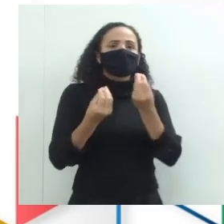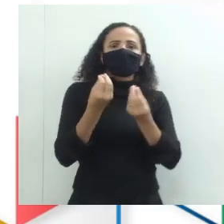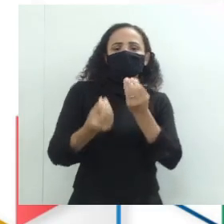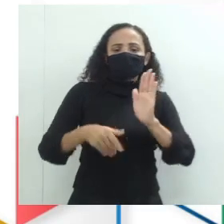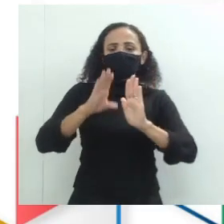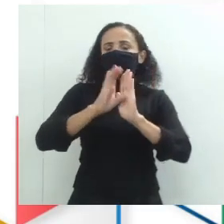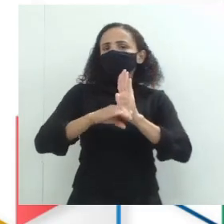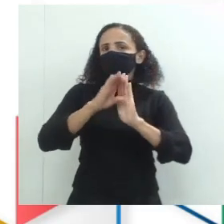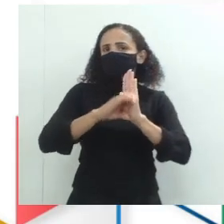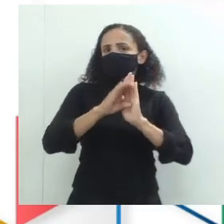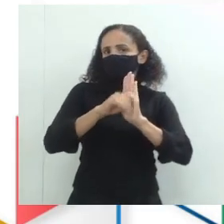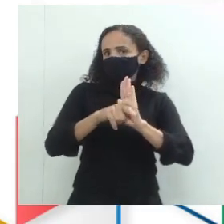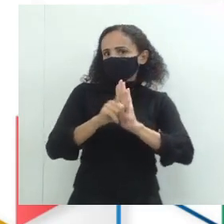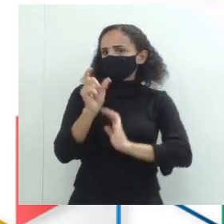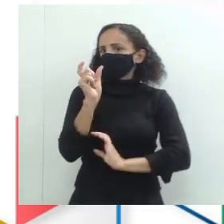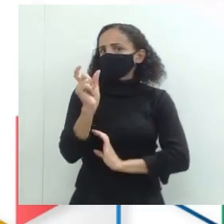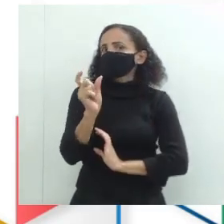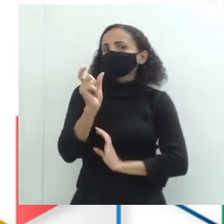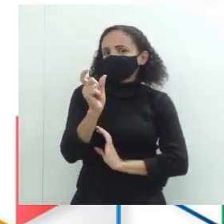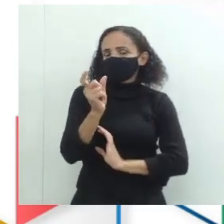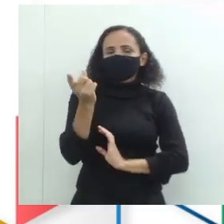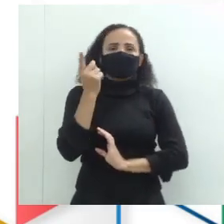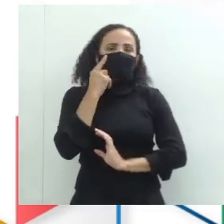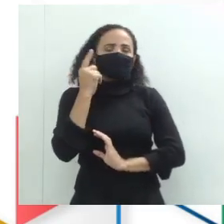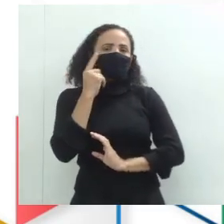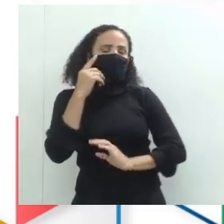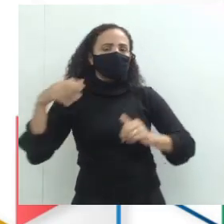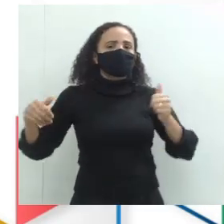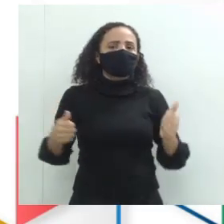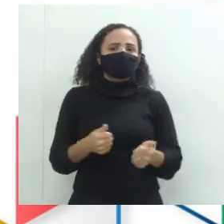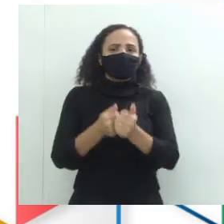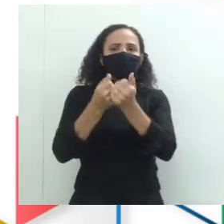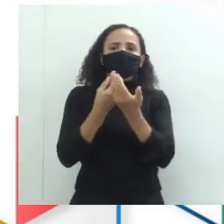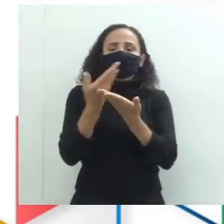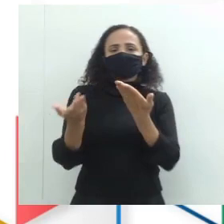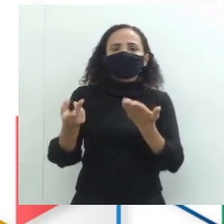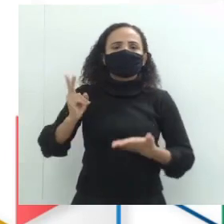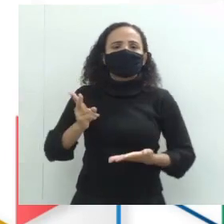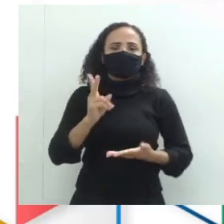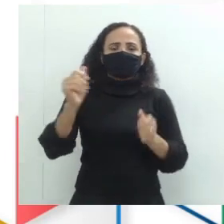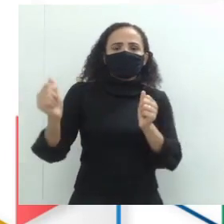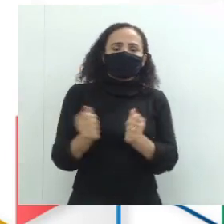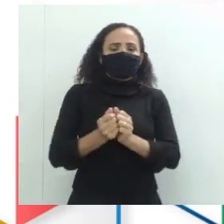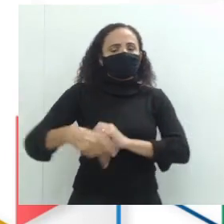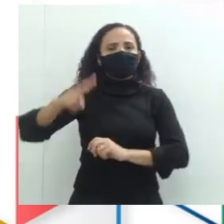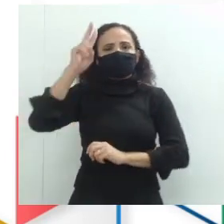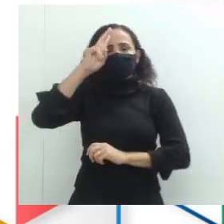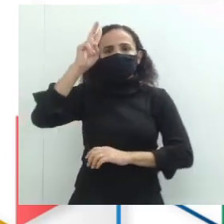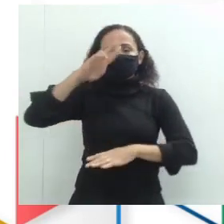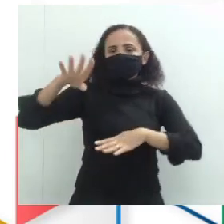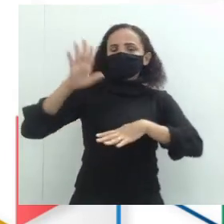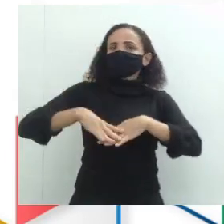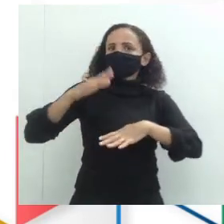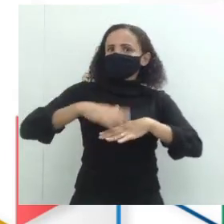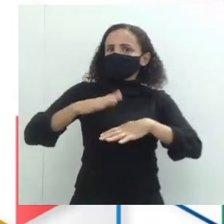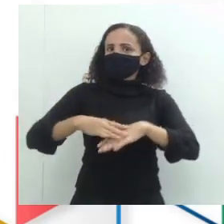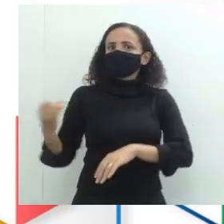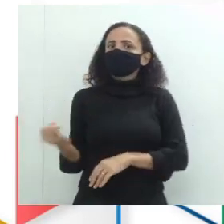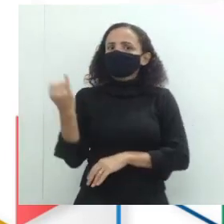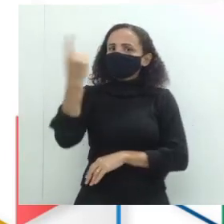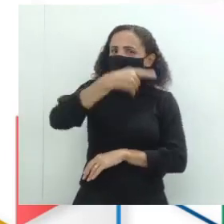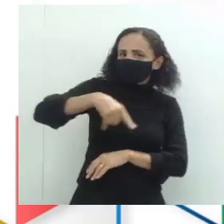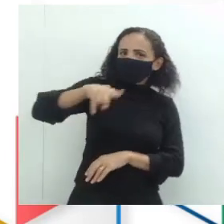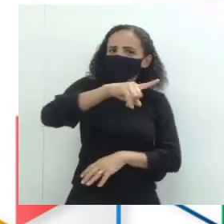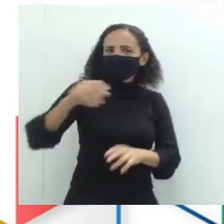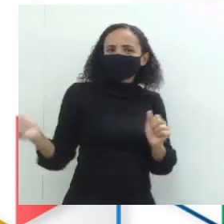tá bom? Presta bem atenção, segue comigo aí a ideia, que eu já vou começar com a história da matemática. Isso é importante para vocês